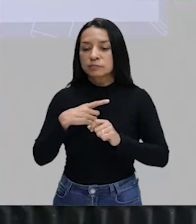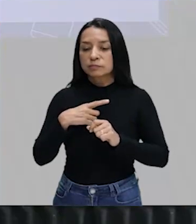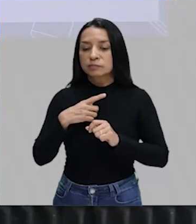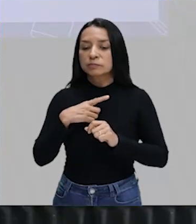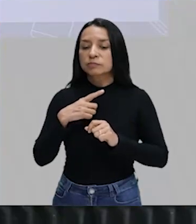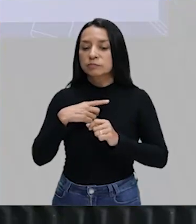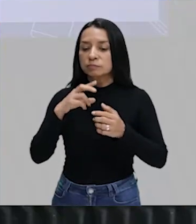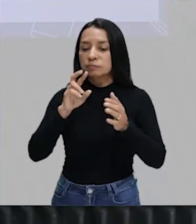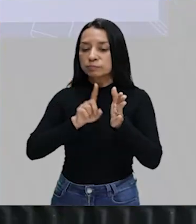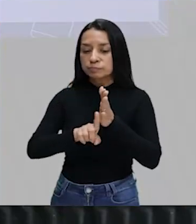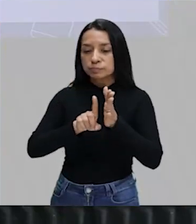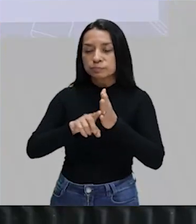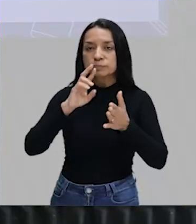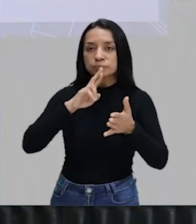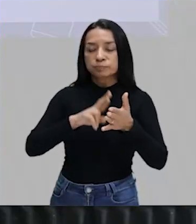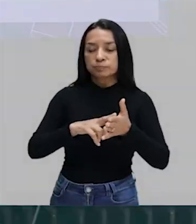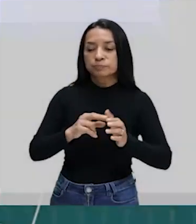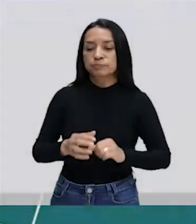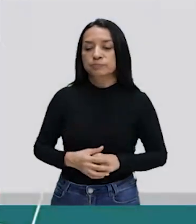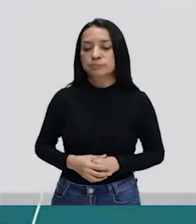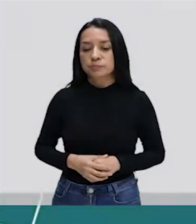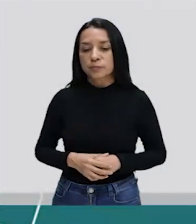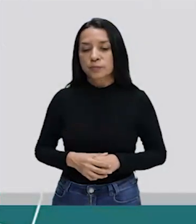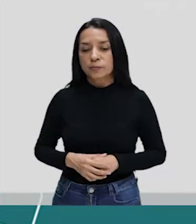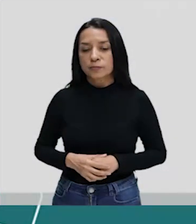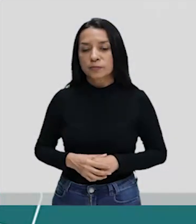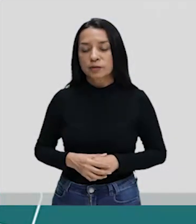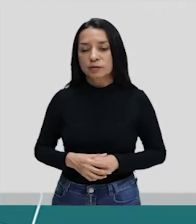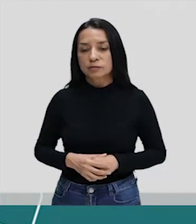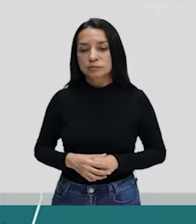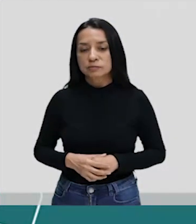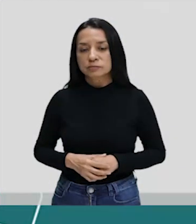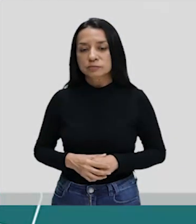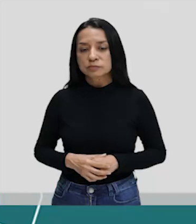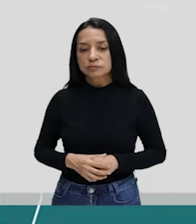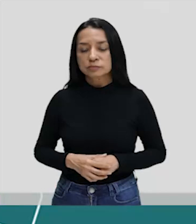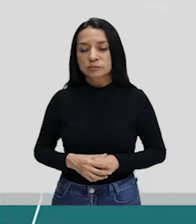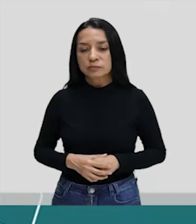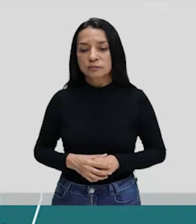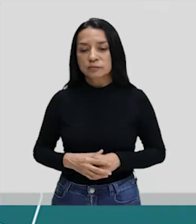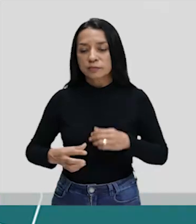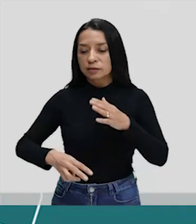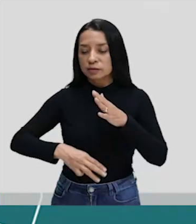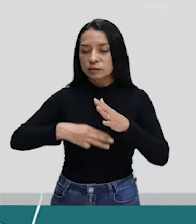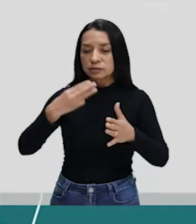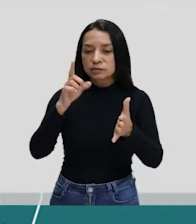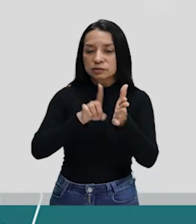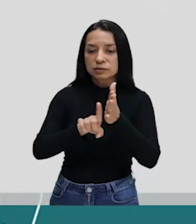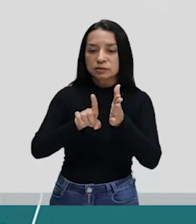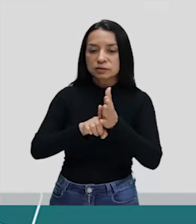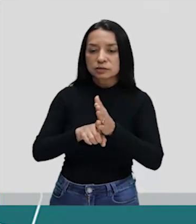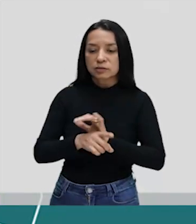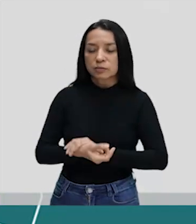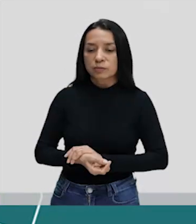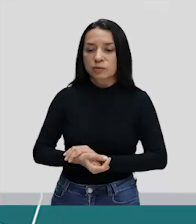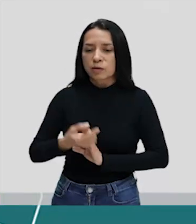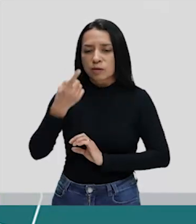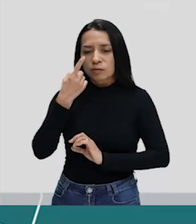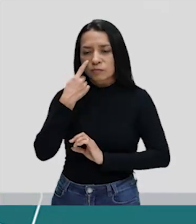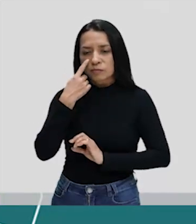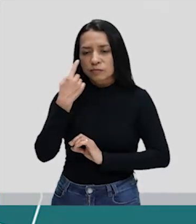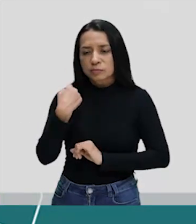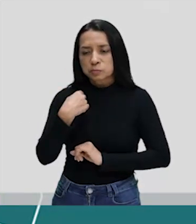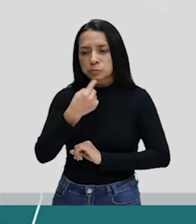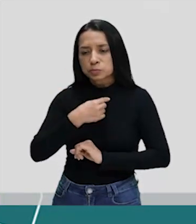questão respondida. Na terceira questão, ó, quando analisamos nossos pensamentos ou ideias, por